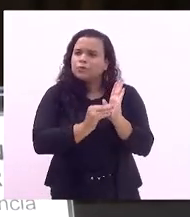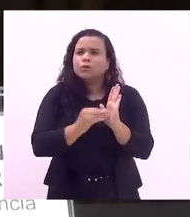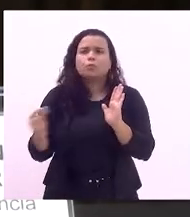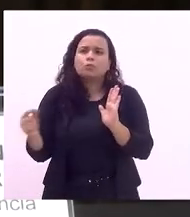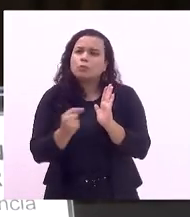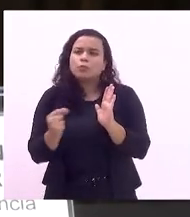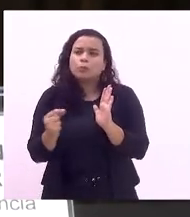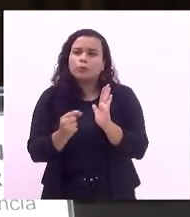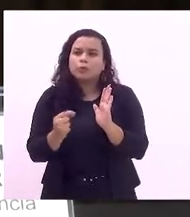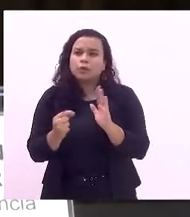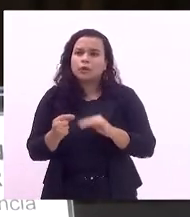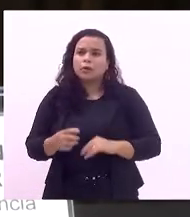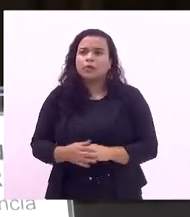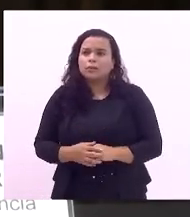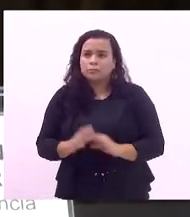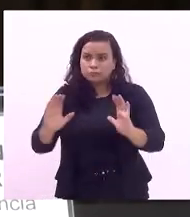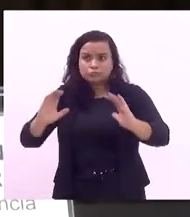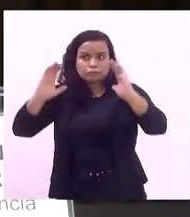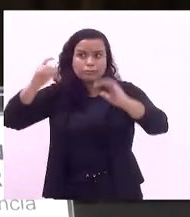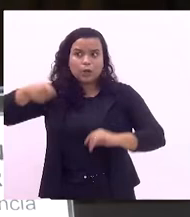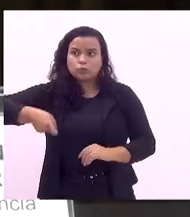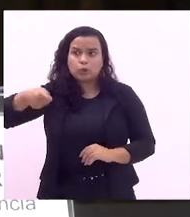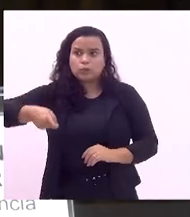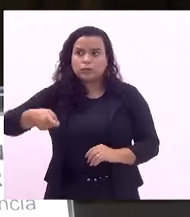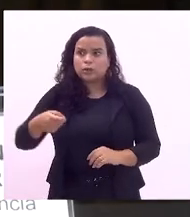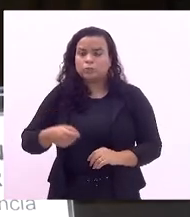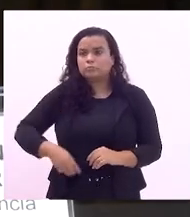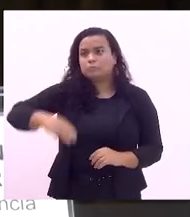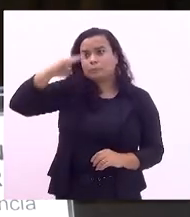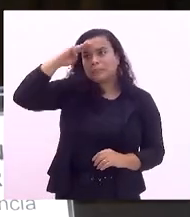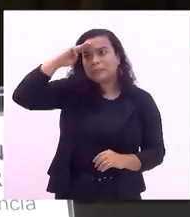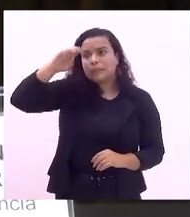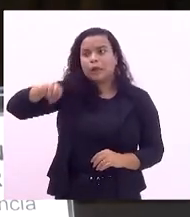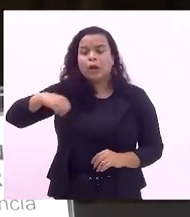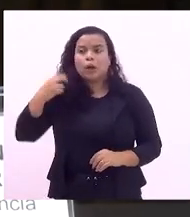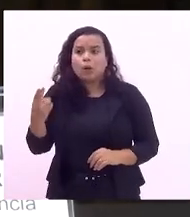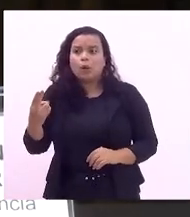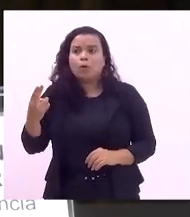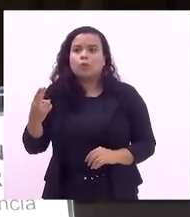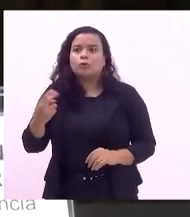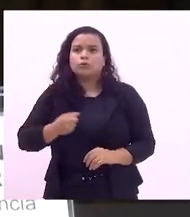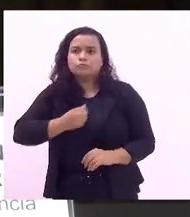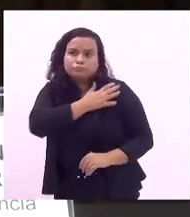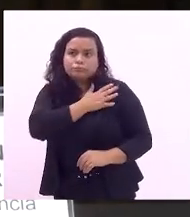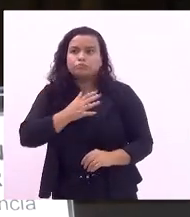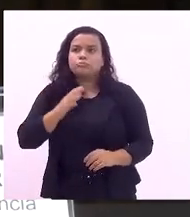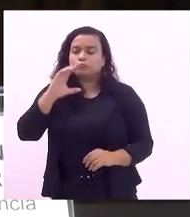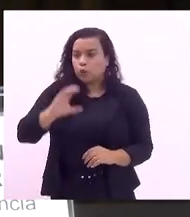nenhuma autoridade seja ela militar ou civil é constituída